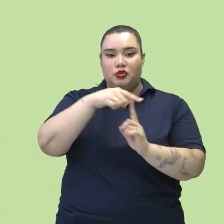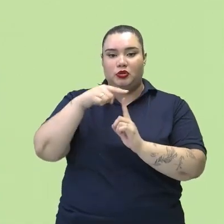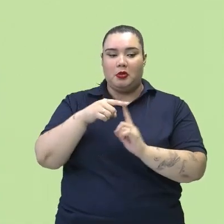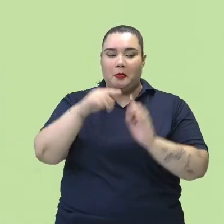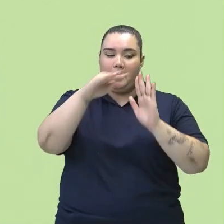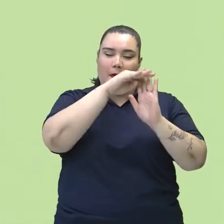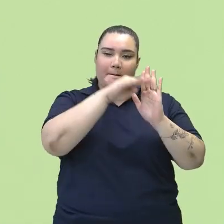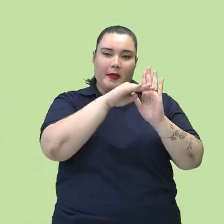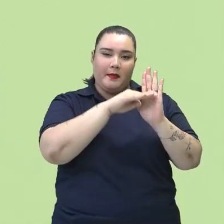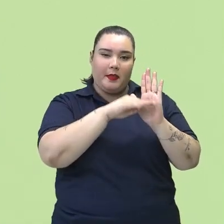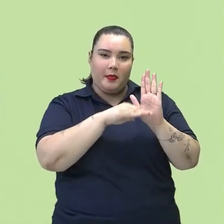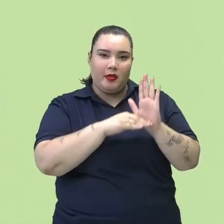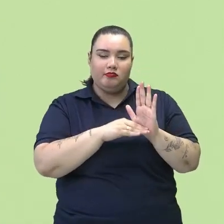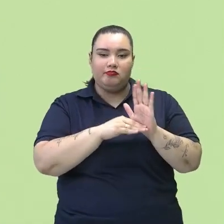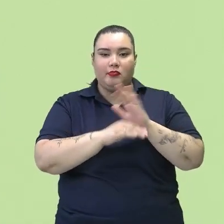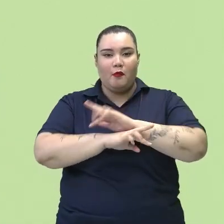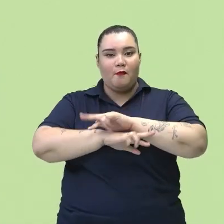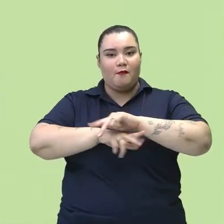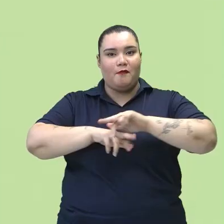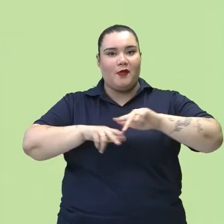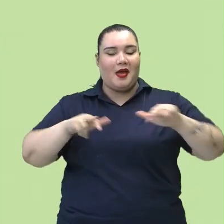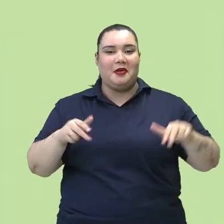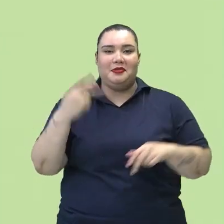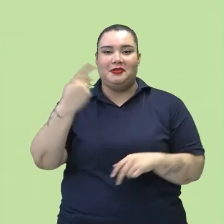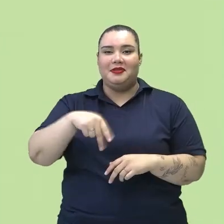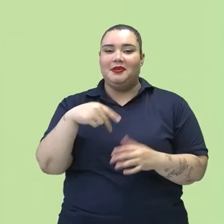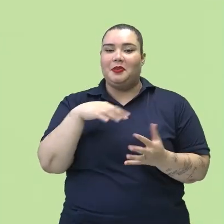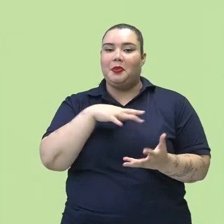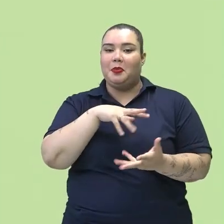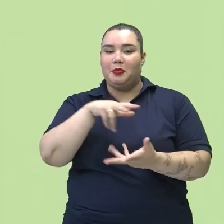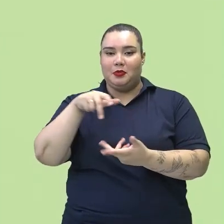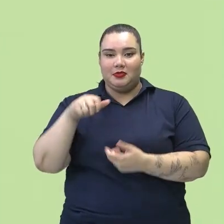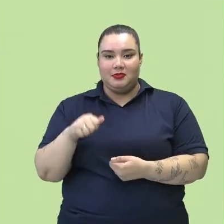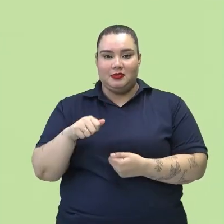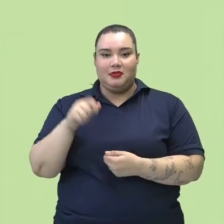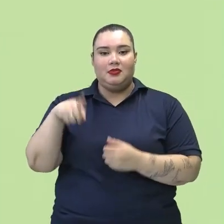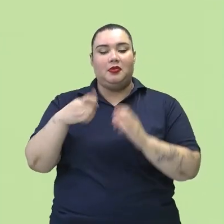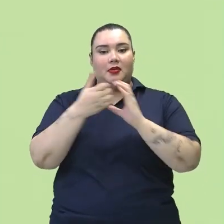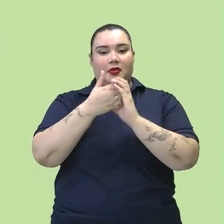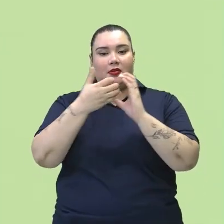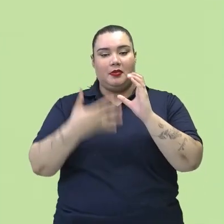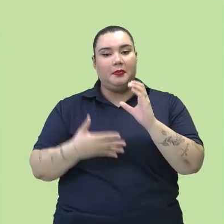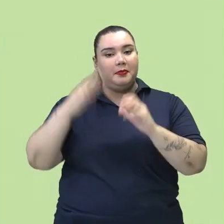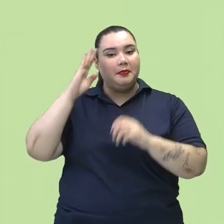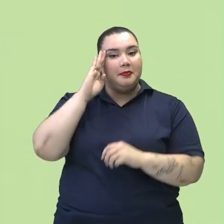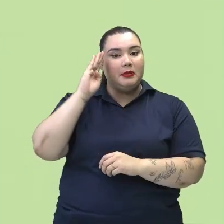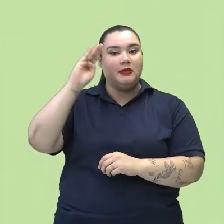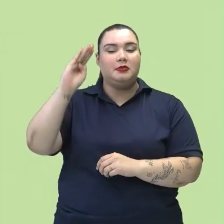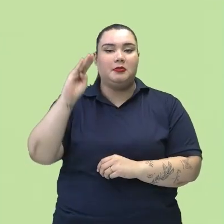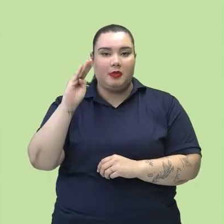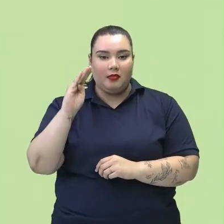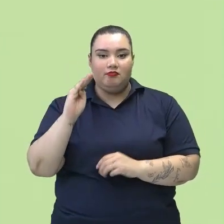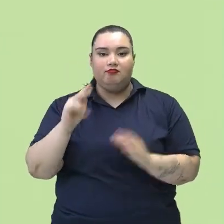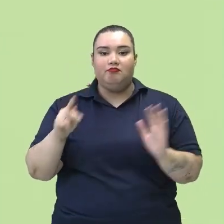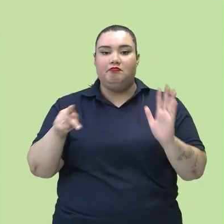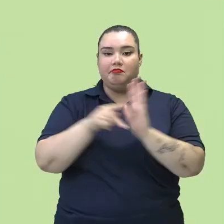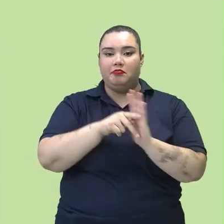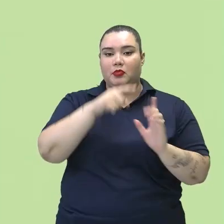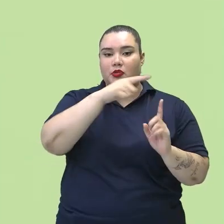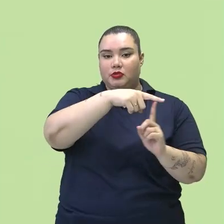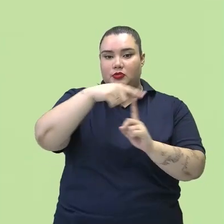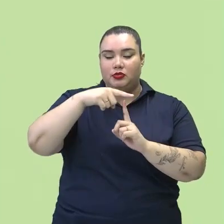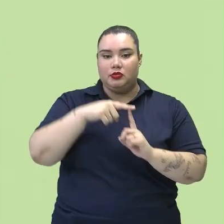composição, de toda essa diversidade no nosso planeta. Essas são as características principais de